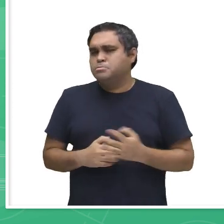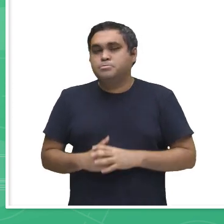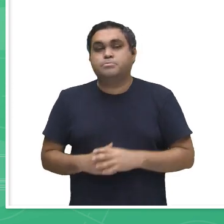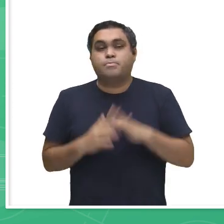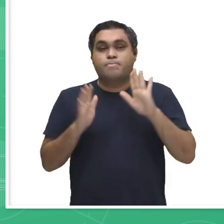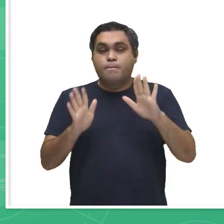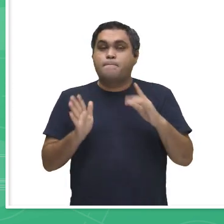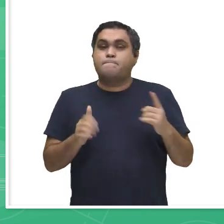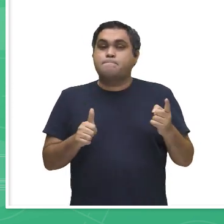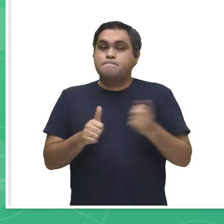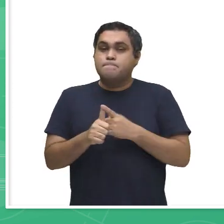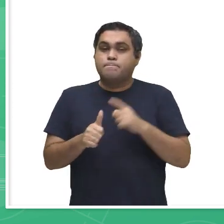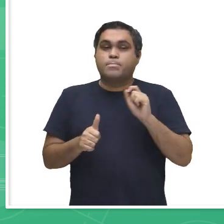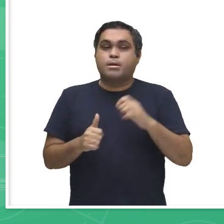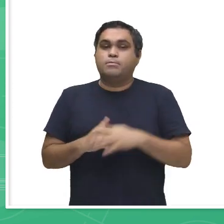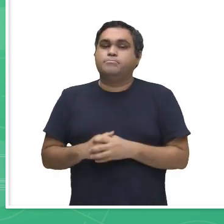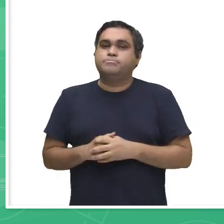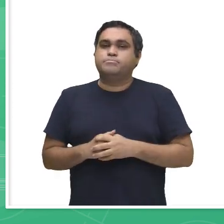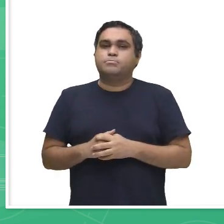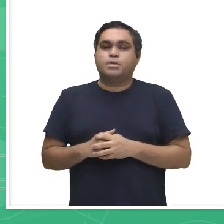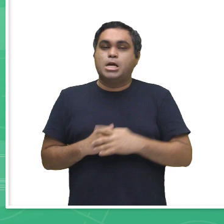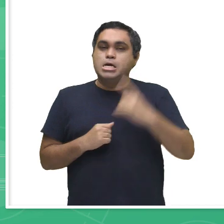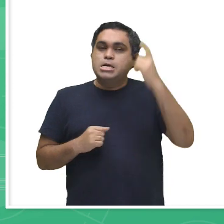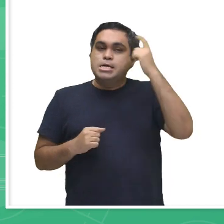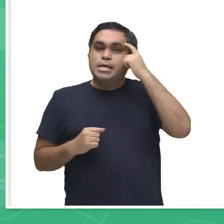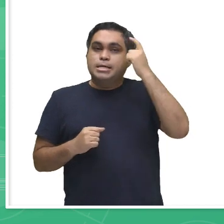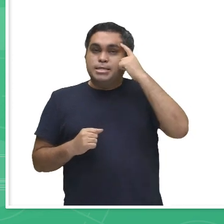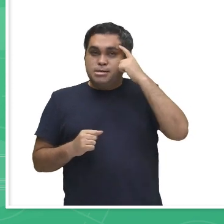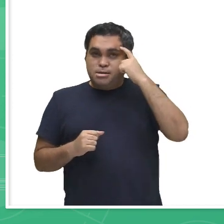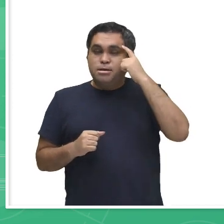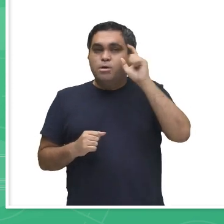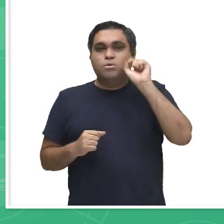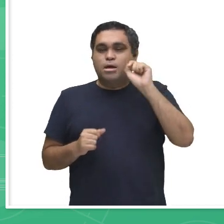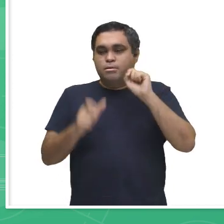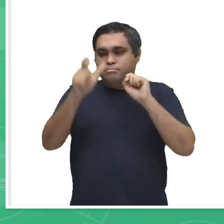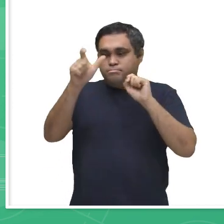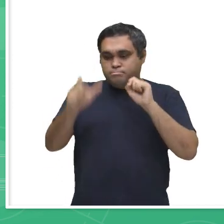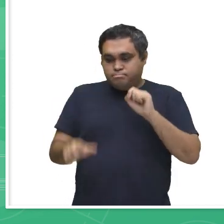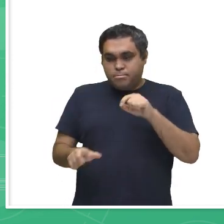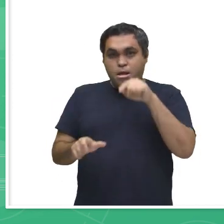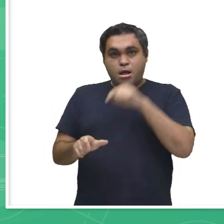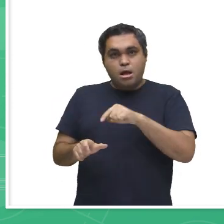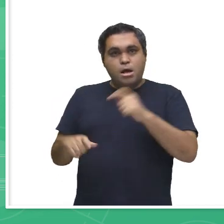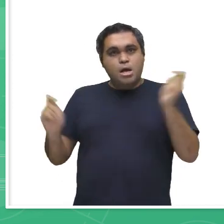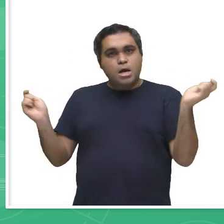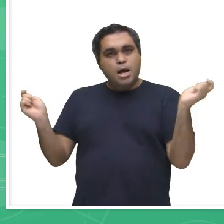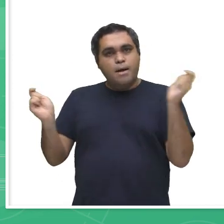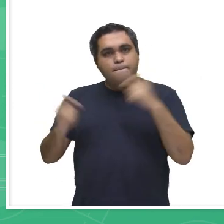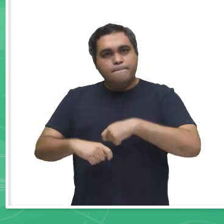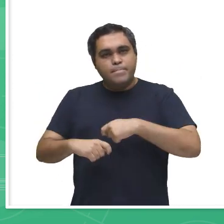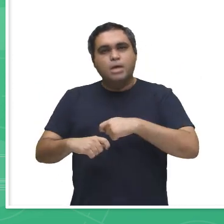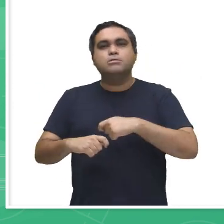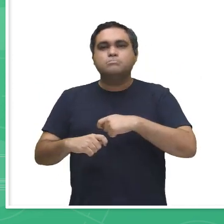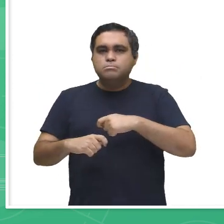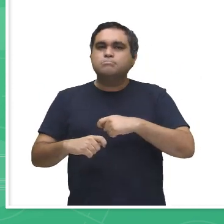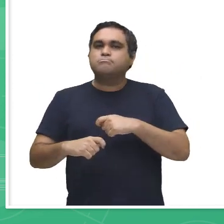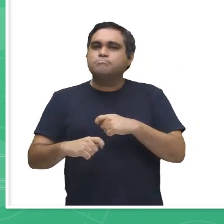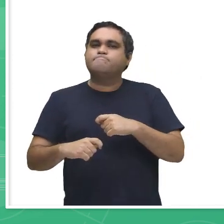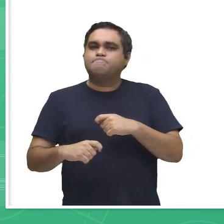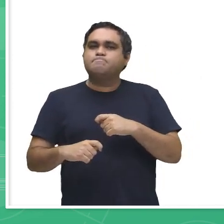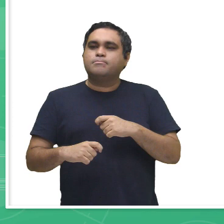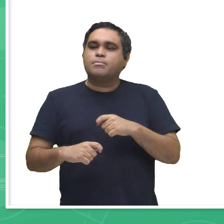começou a valorizar a ideia de que o indivíduo é capaz de encontrar a sua